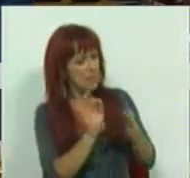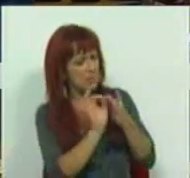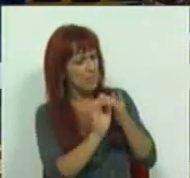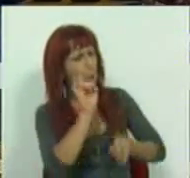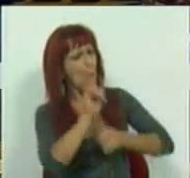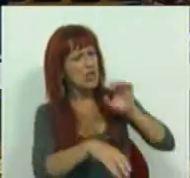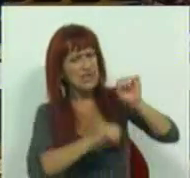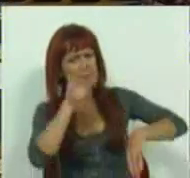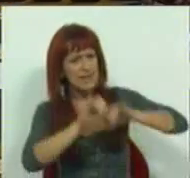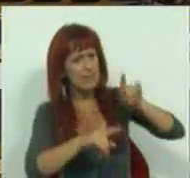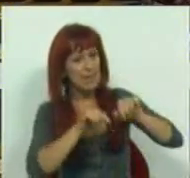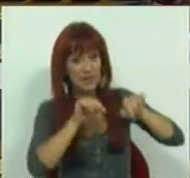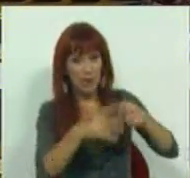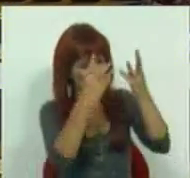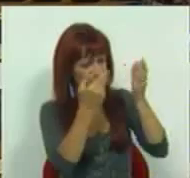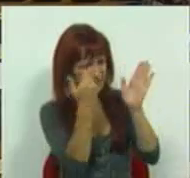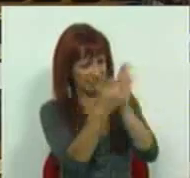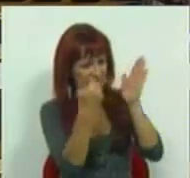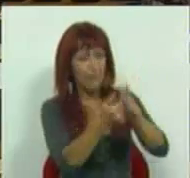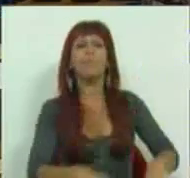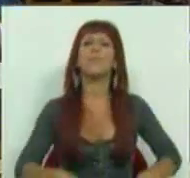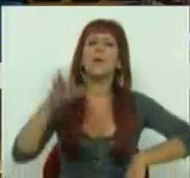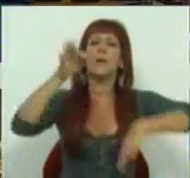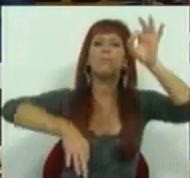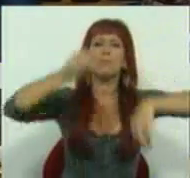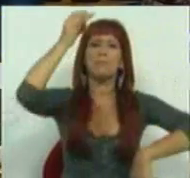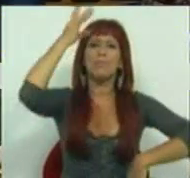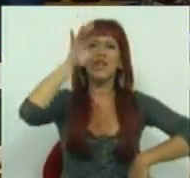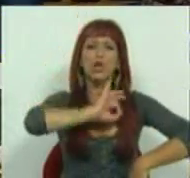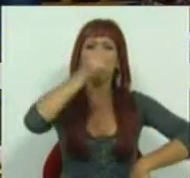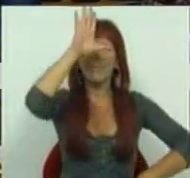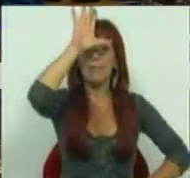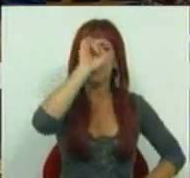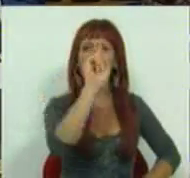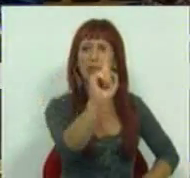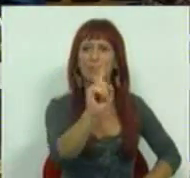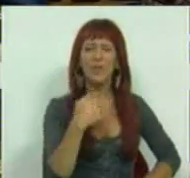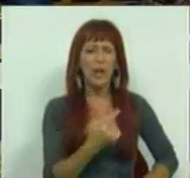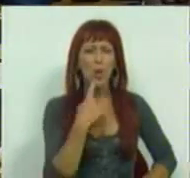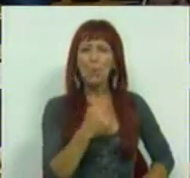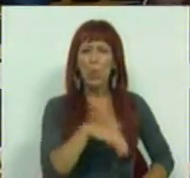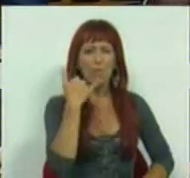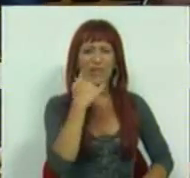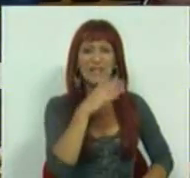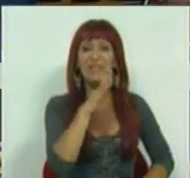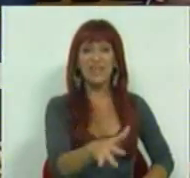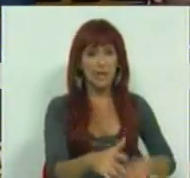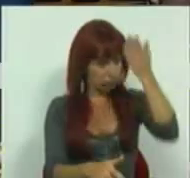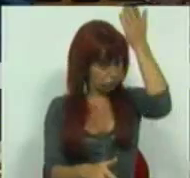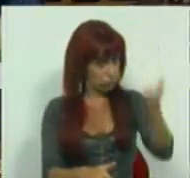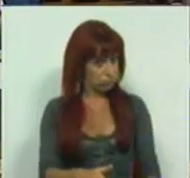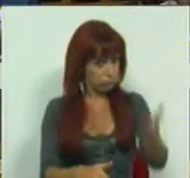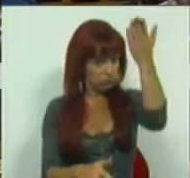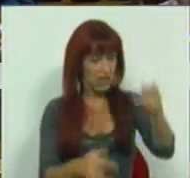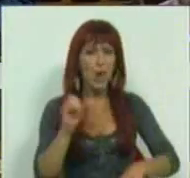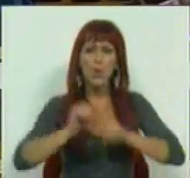descrever o que está a passar neste orçamento. Malabarice, Sr. Primeiro-Ministro, com tanta felicidade designado por si,